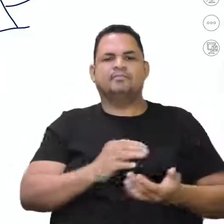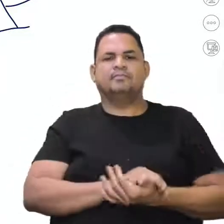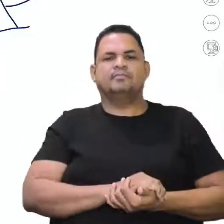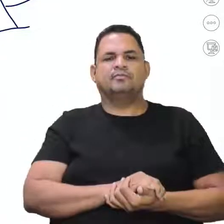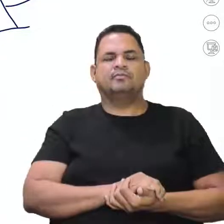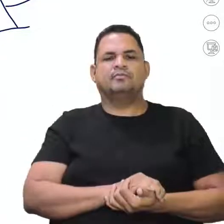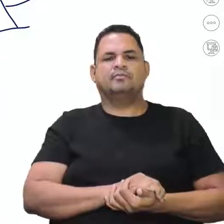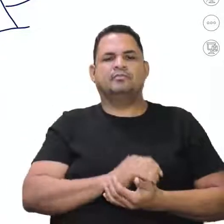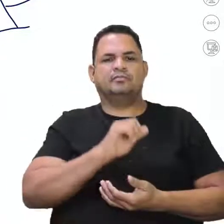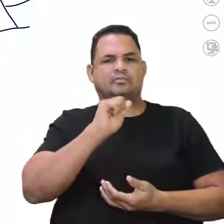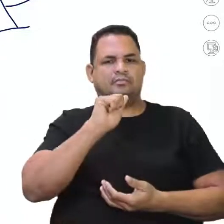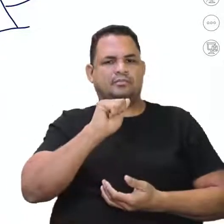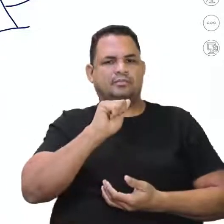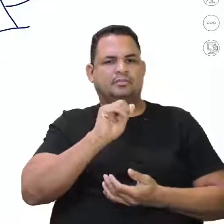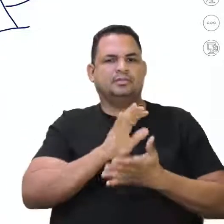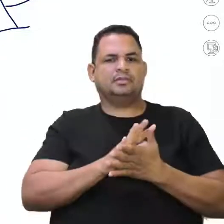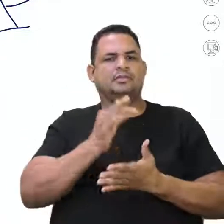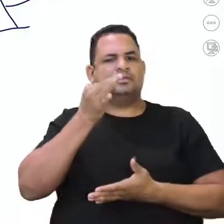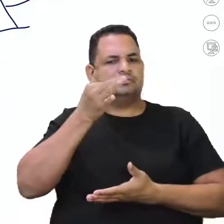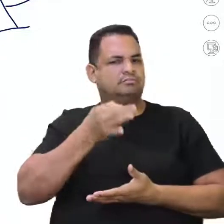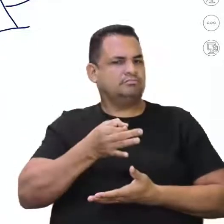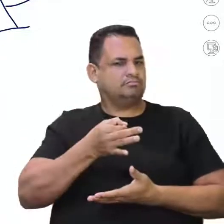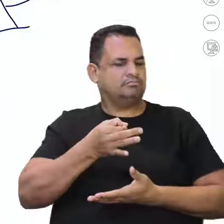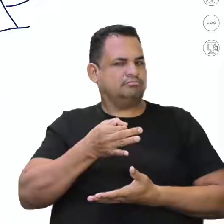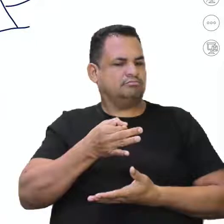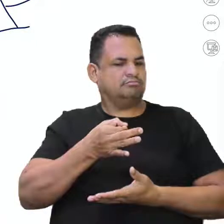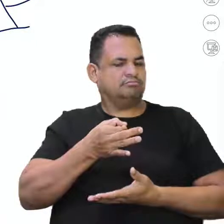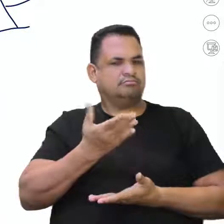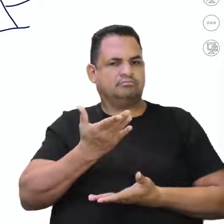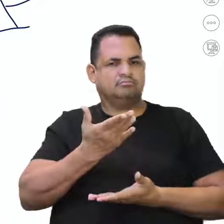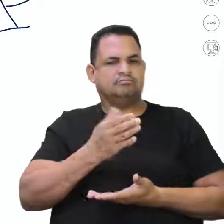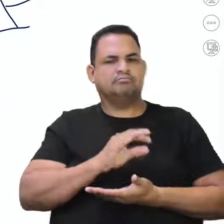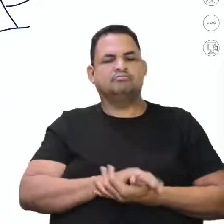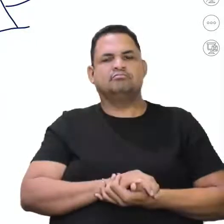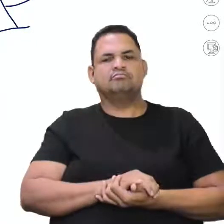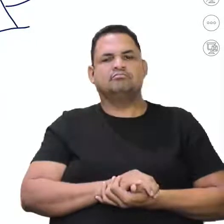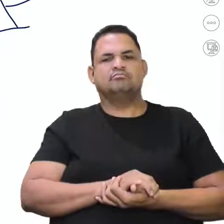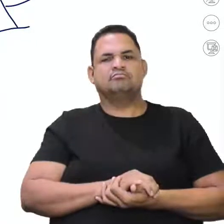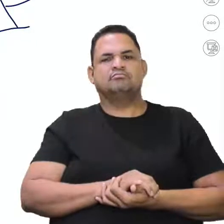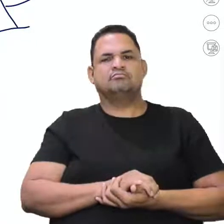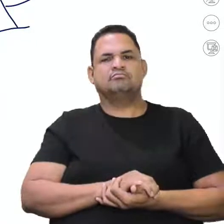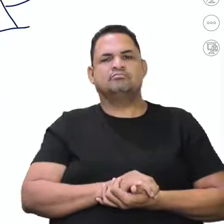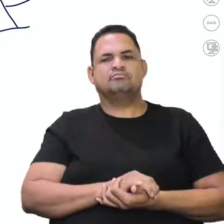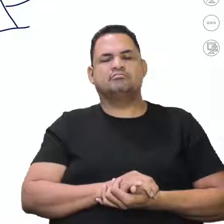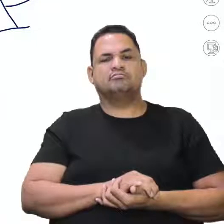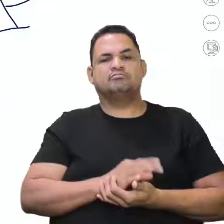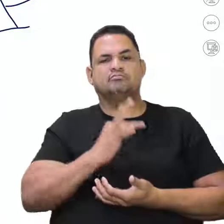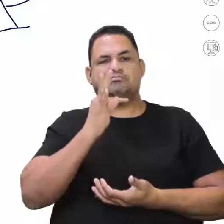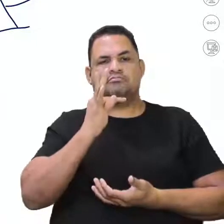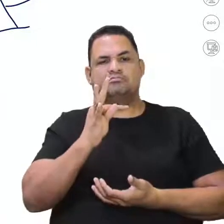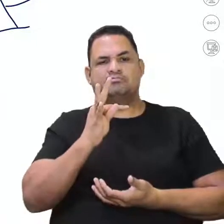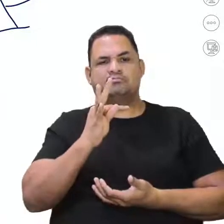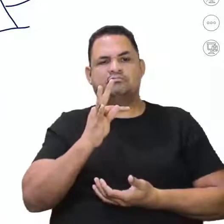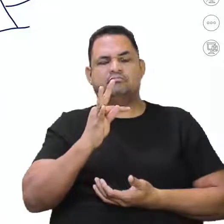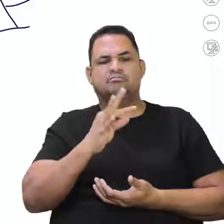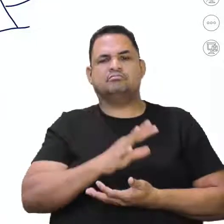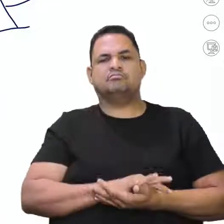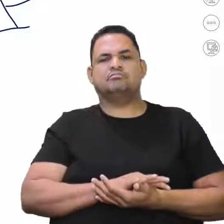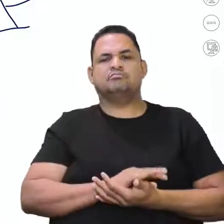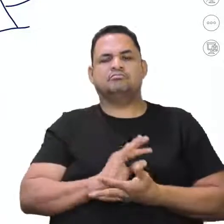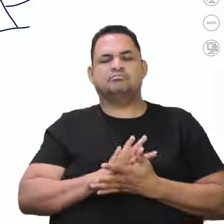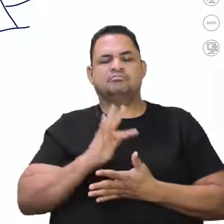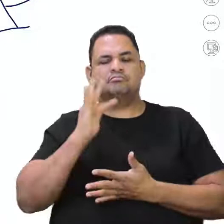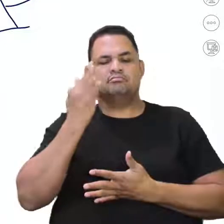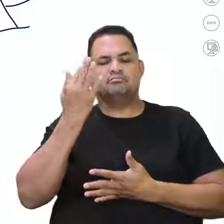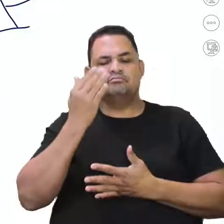explicar. Então, a letra A está correta? Está correta, true, corretíssima, porque é realmente um